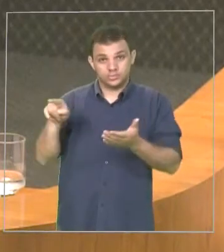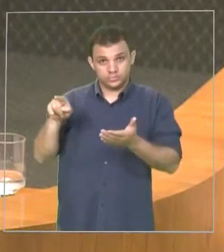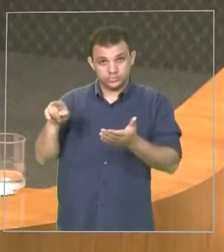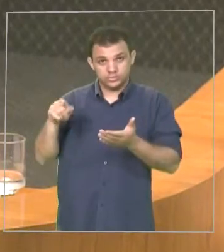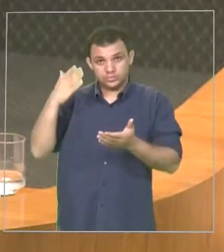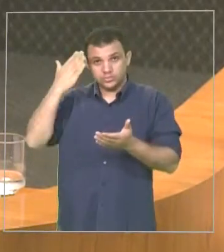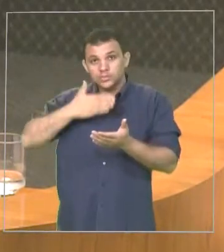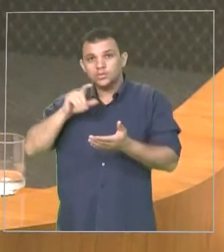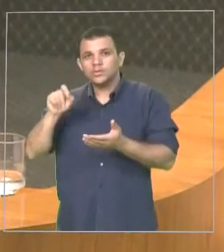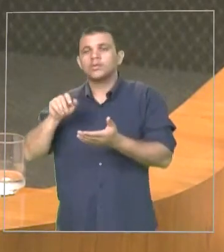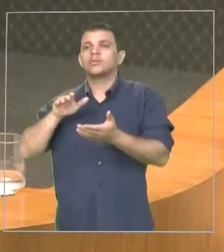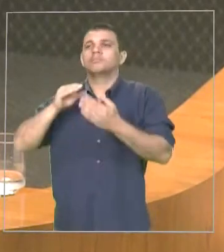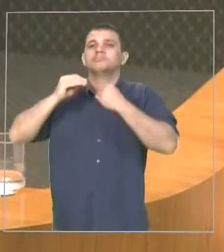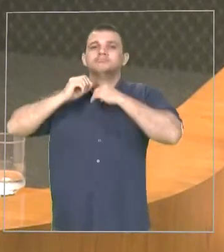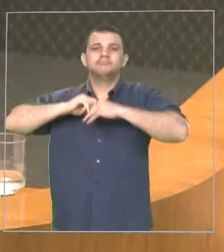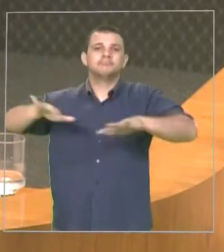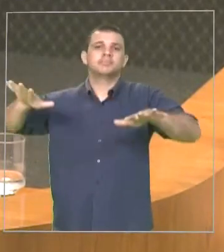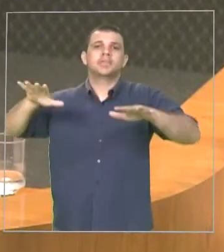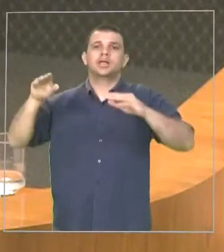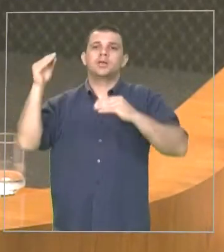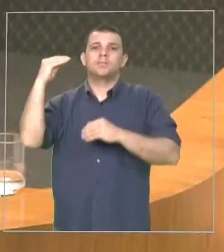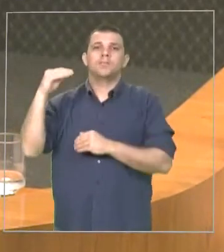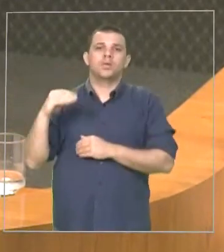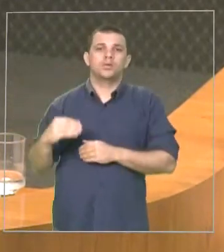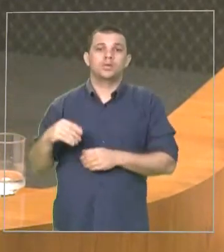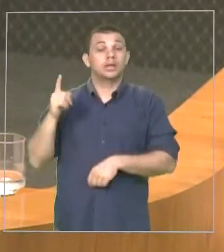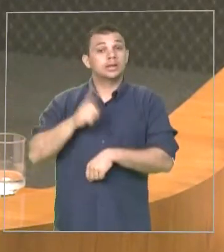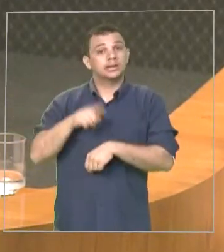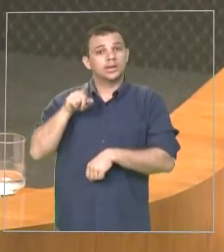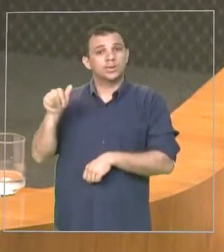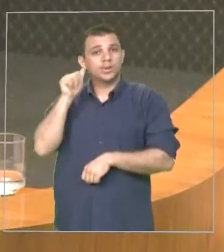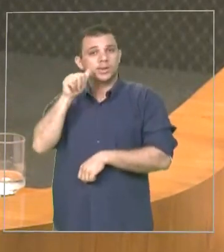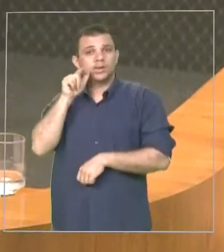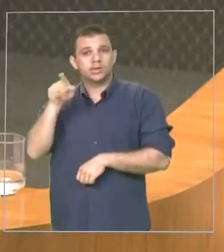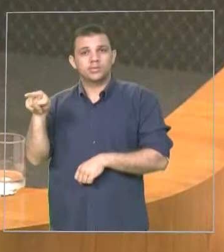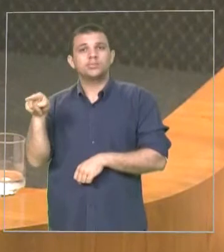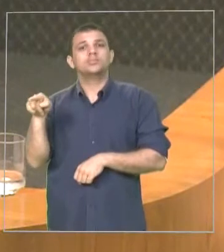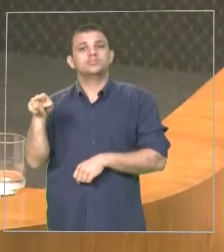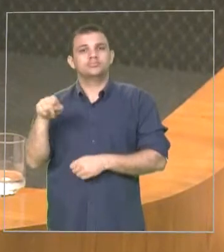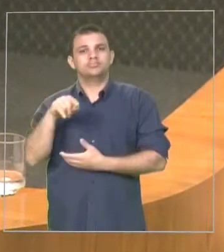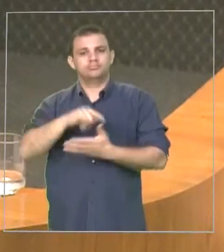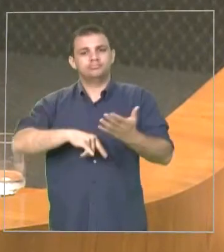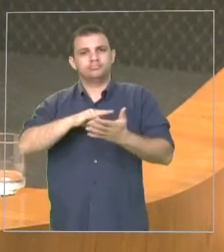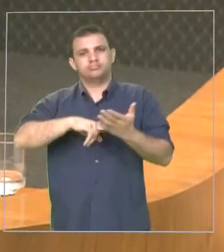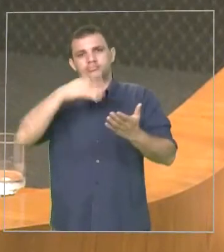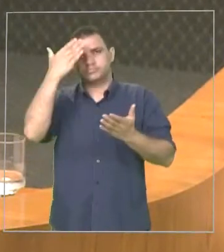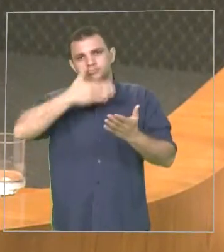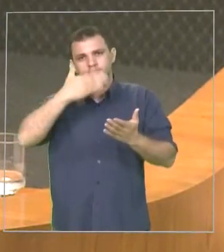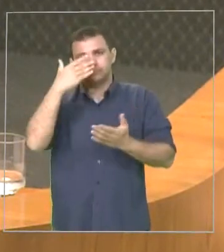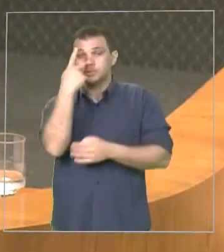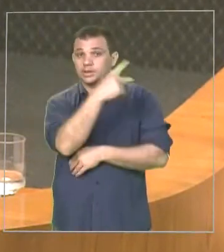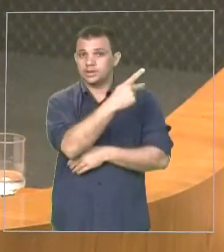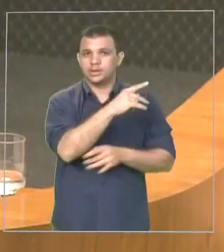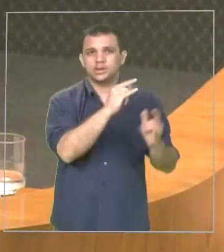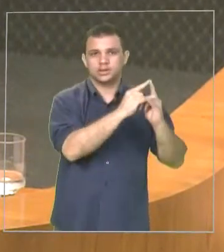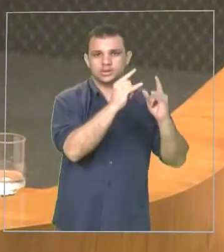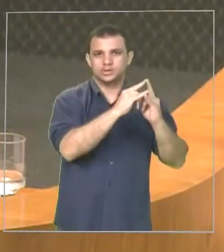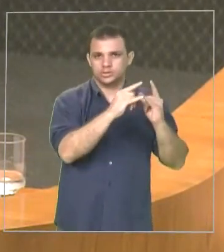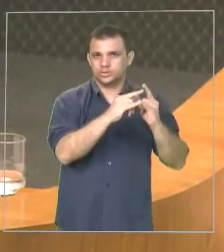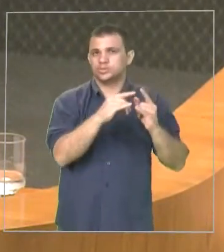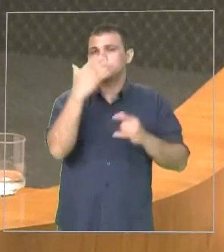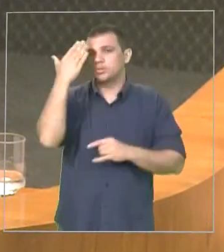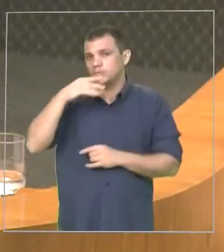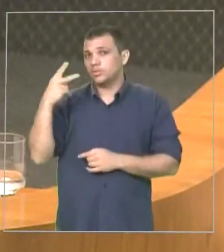De pronto, a enfermeira Keilane Silva emitiu nota com documentos do Instituto Bem Viver que